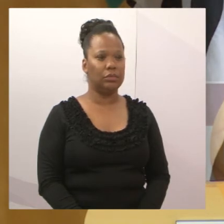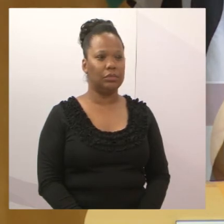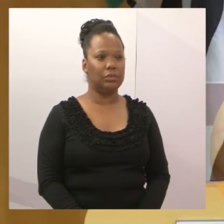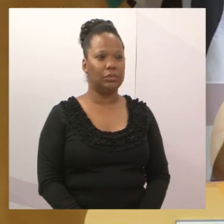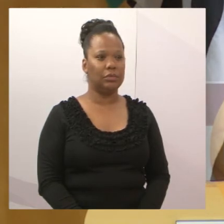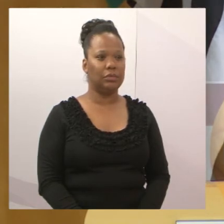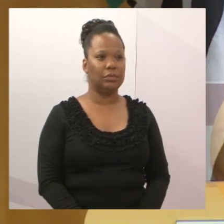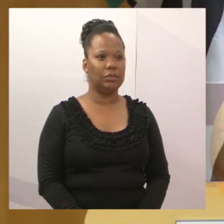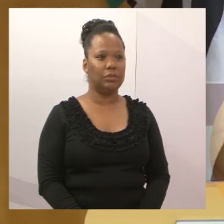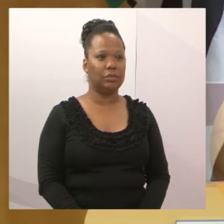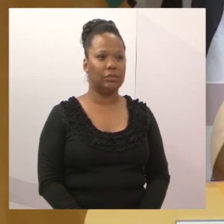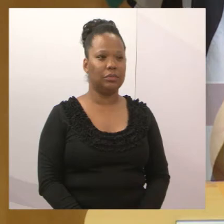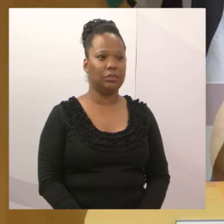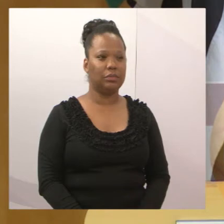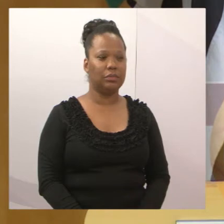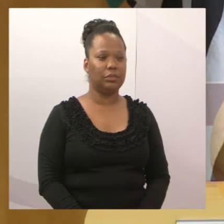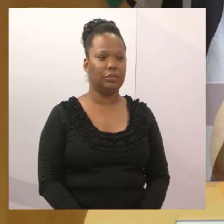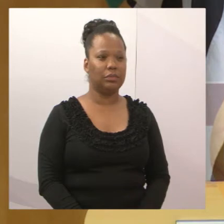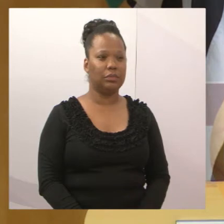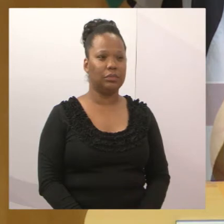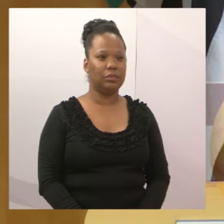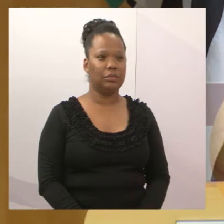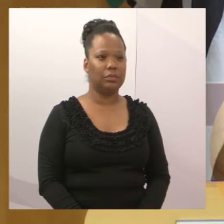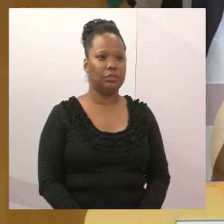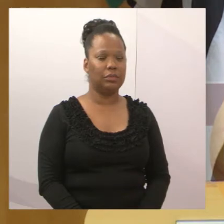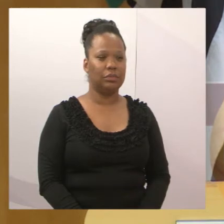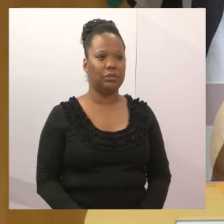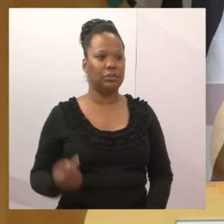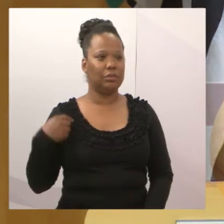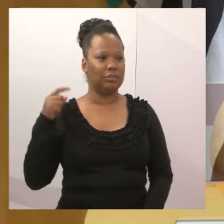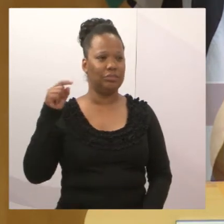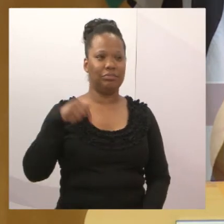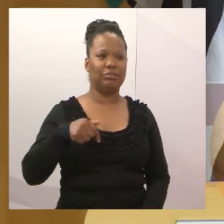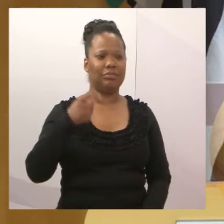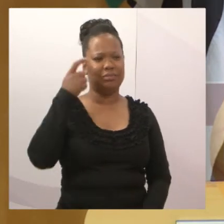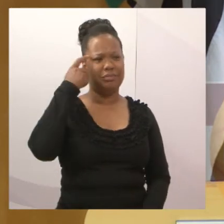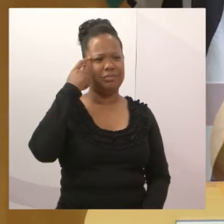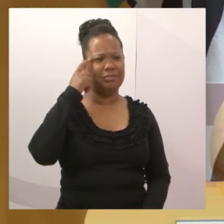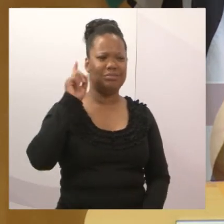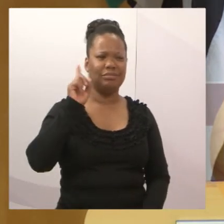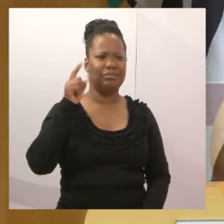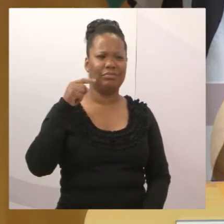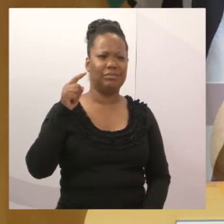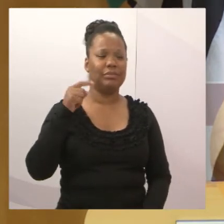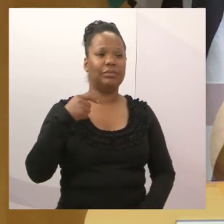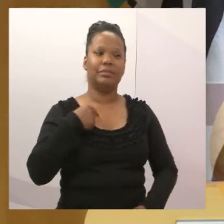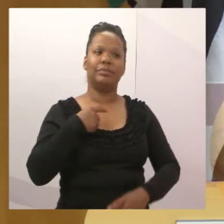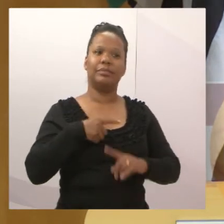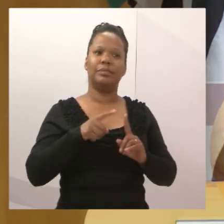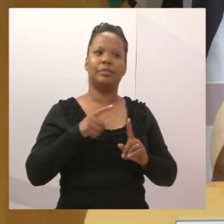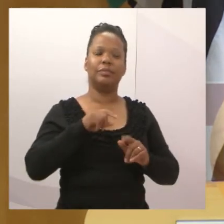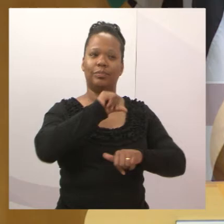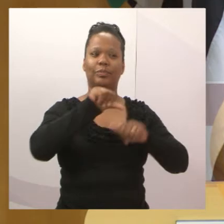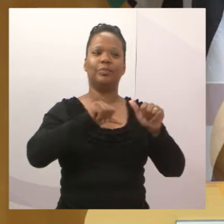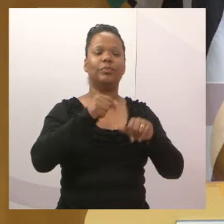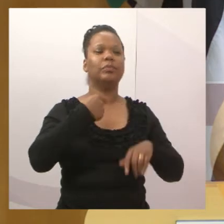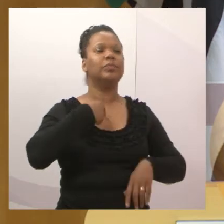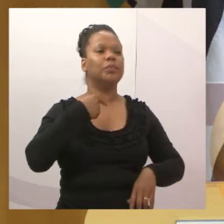Bem, eu ia subir aqui para falar, mas não dá para não